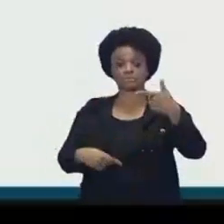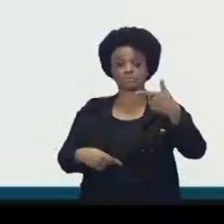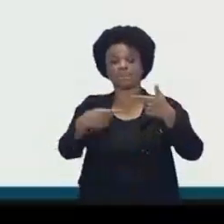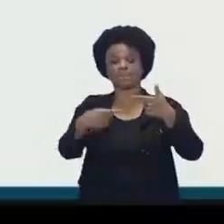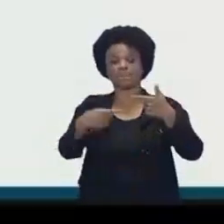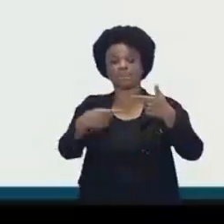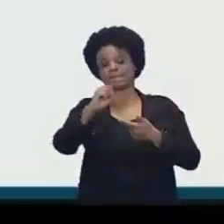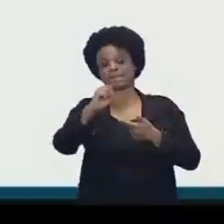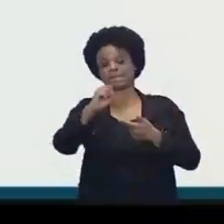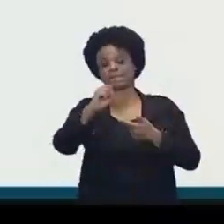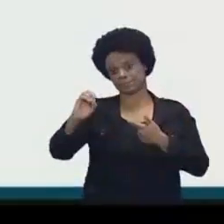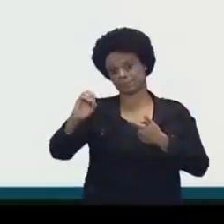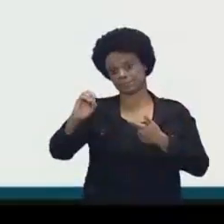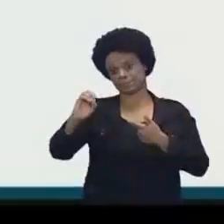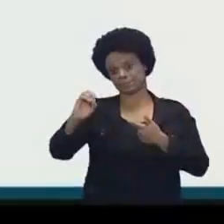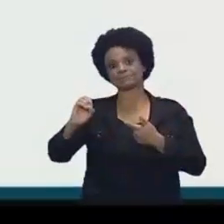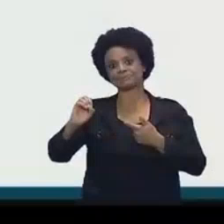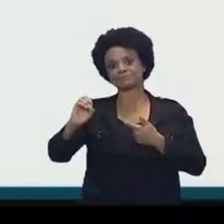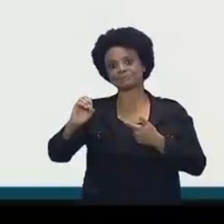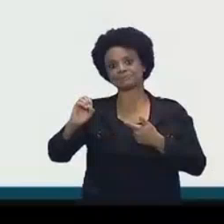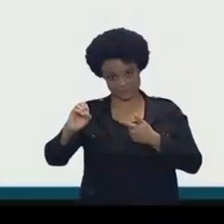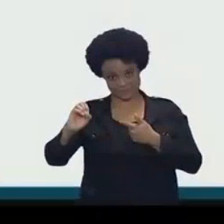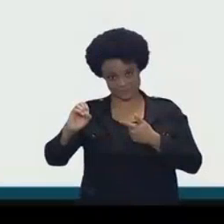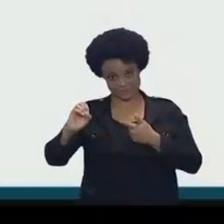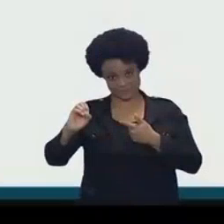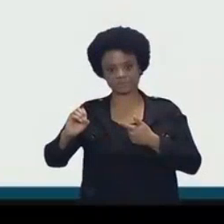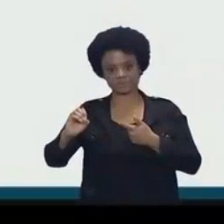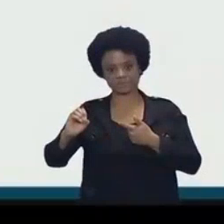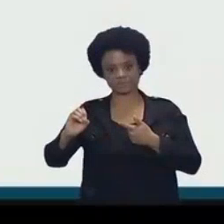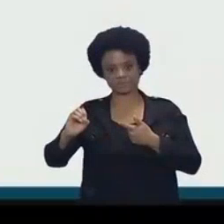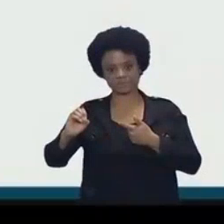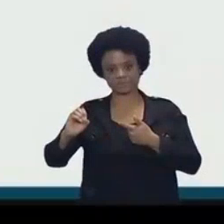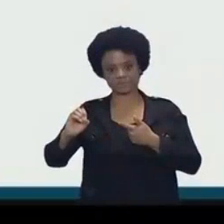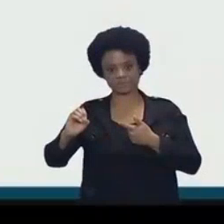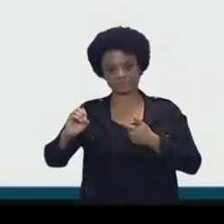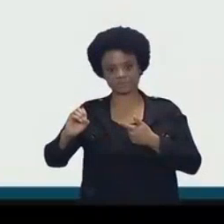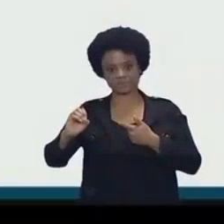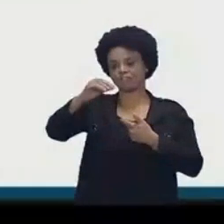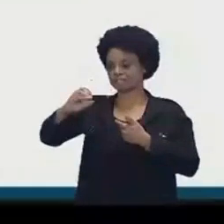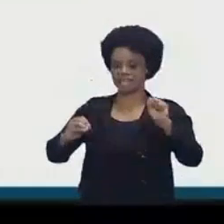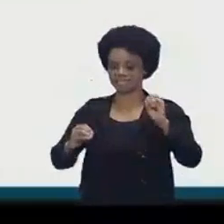né? 20 centímetros. A mesma coisa ocorrendo